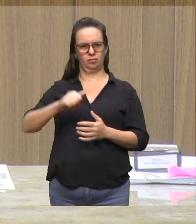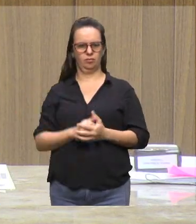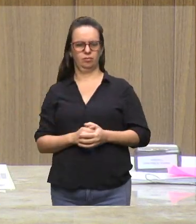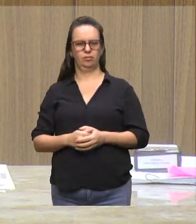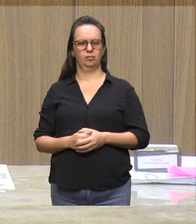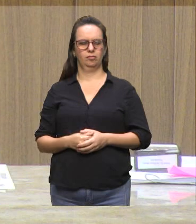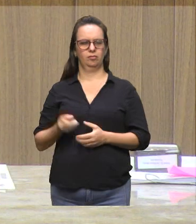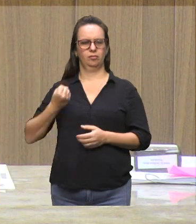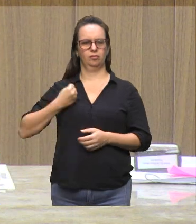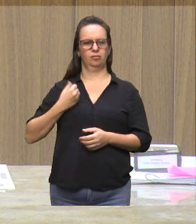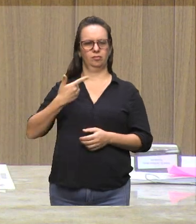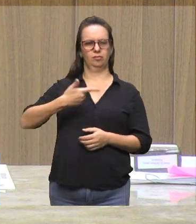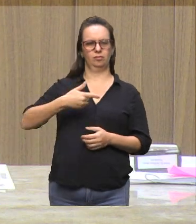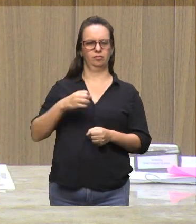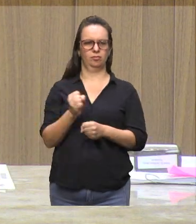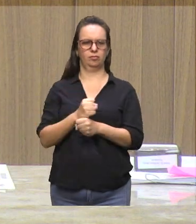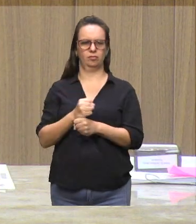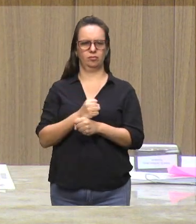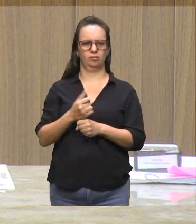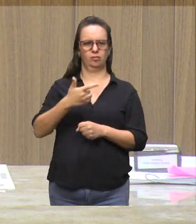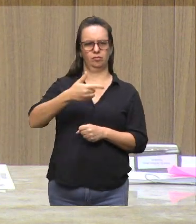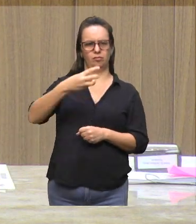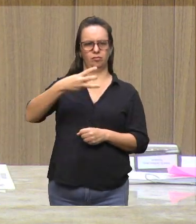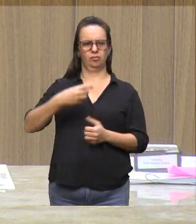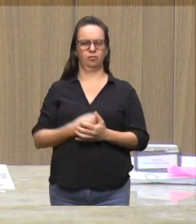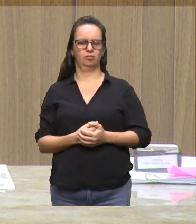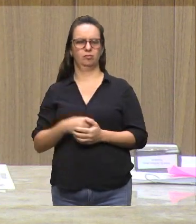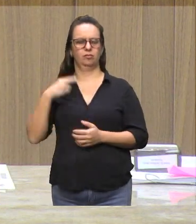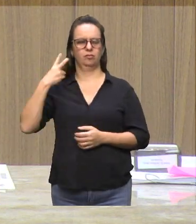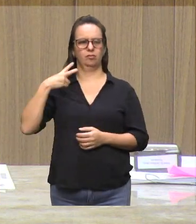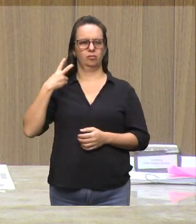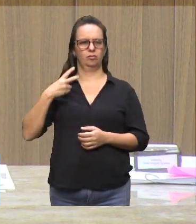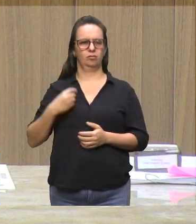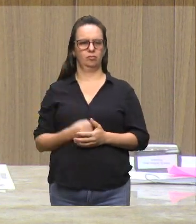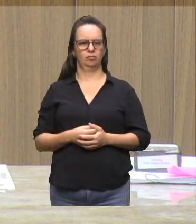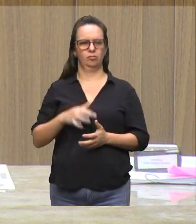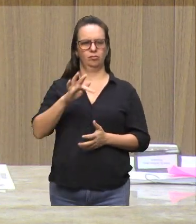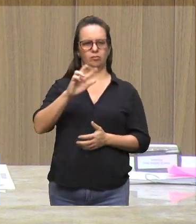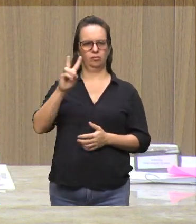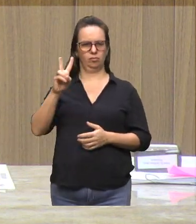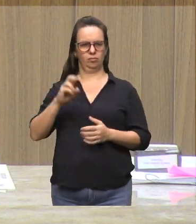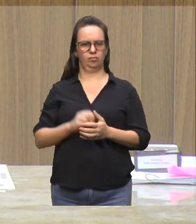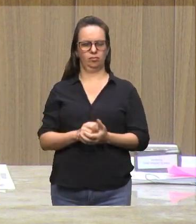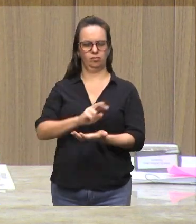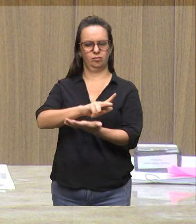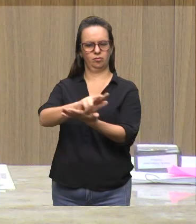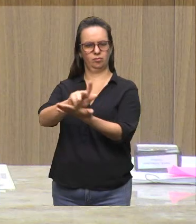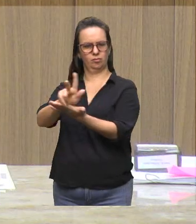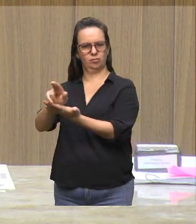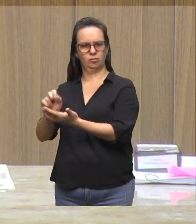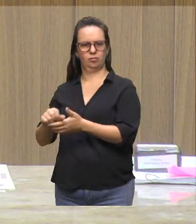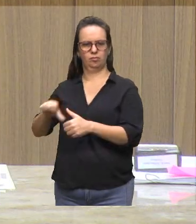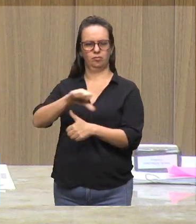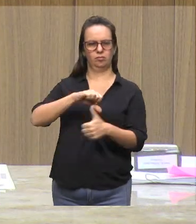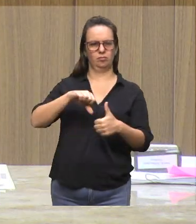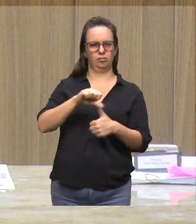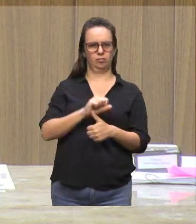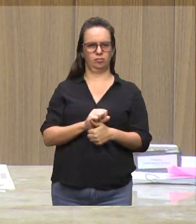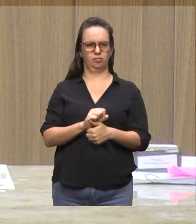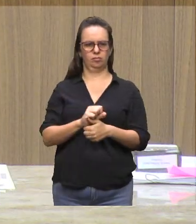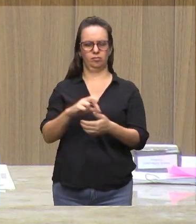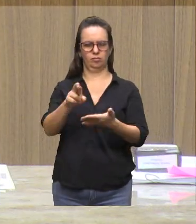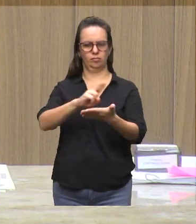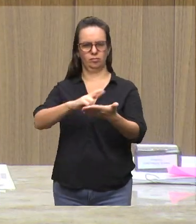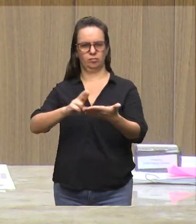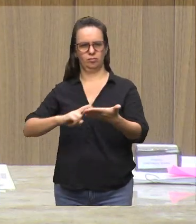2/2023 do vereador Fernando Cirque e diversos, que altera a redação e renova dispositivo do